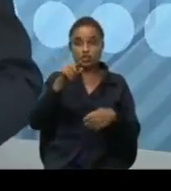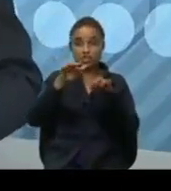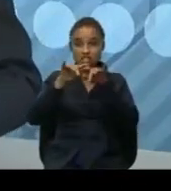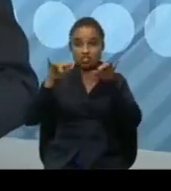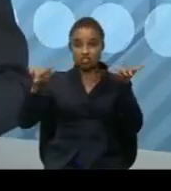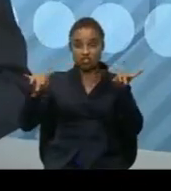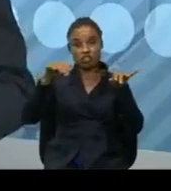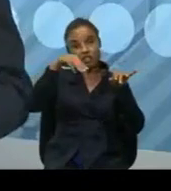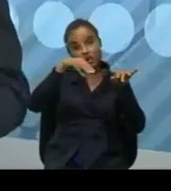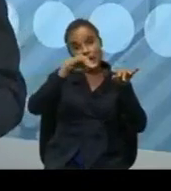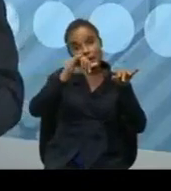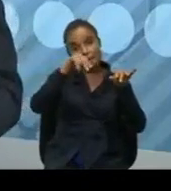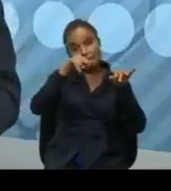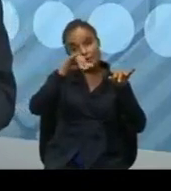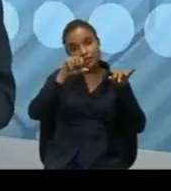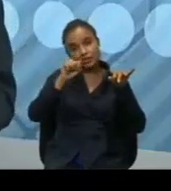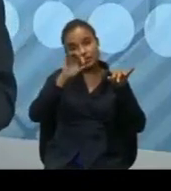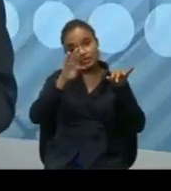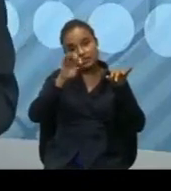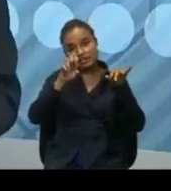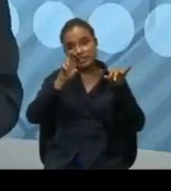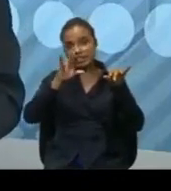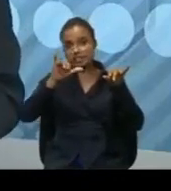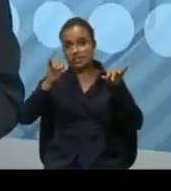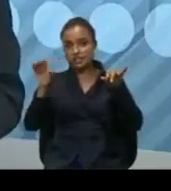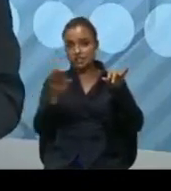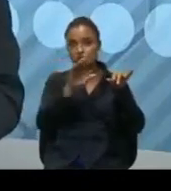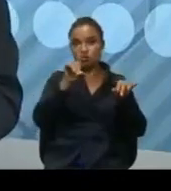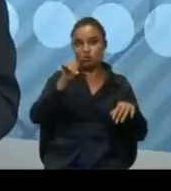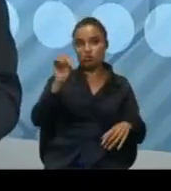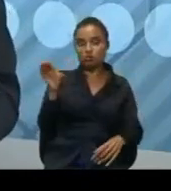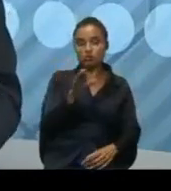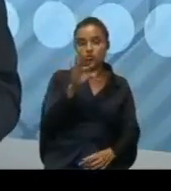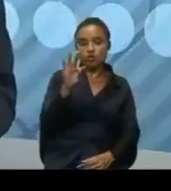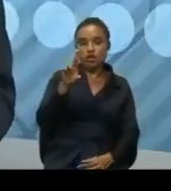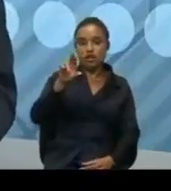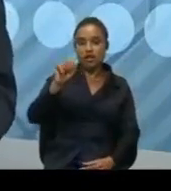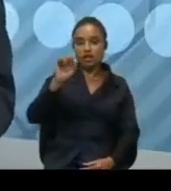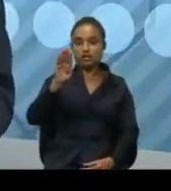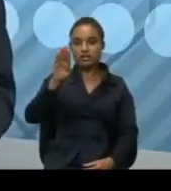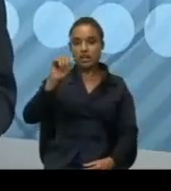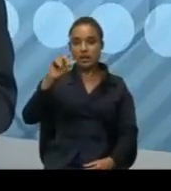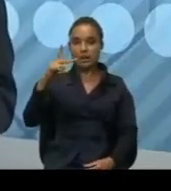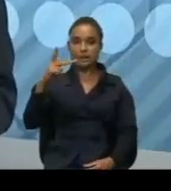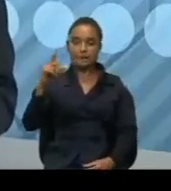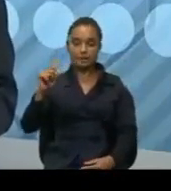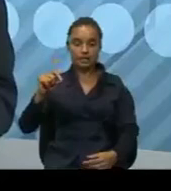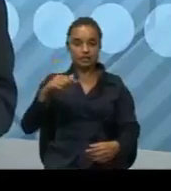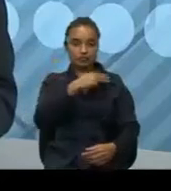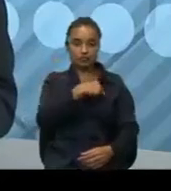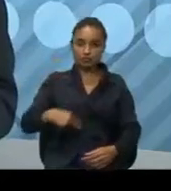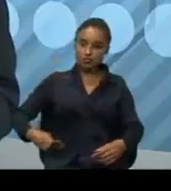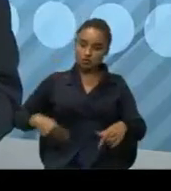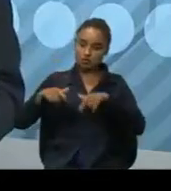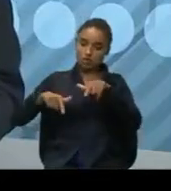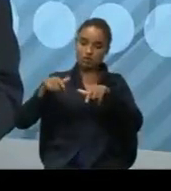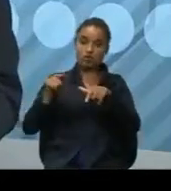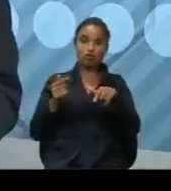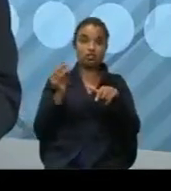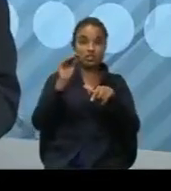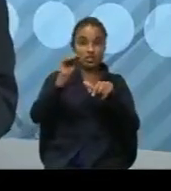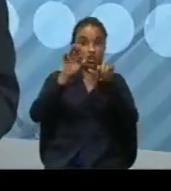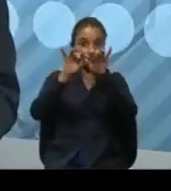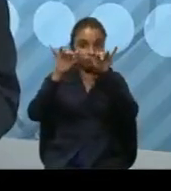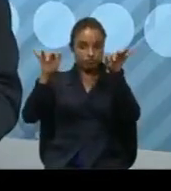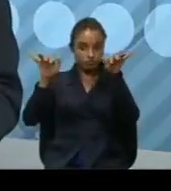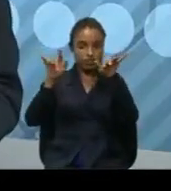Google NR18 e pega do site do Ministério do Trabalho, ok? Para ter certeza e ter garantia de que você está pegando uma norma